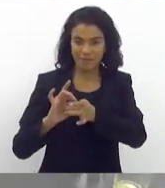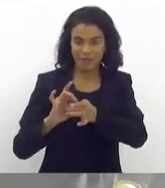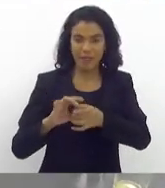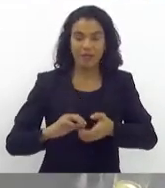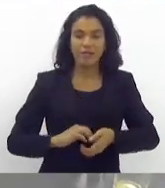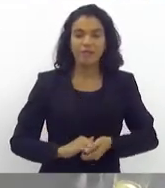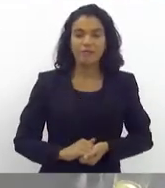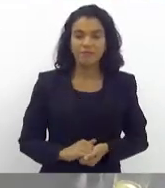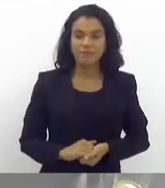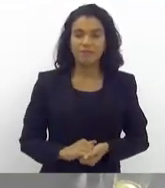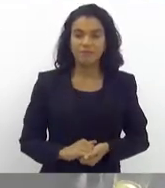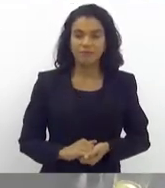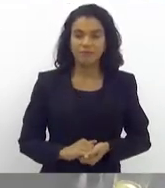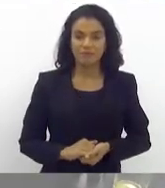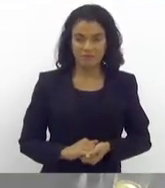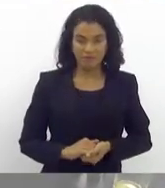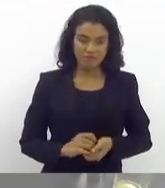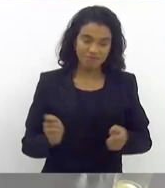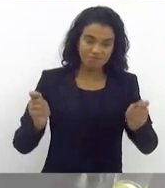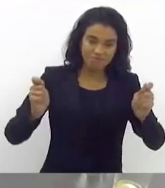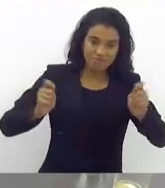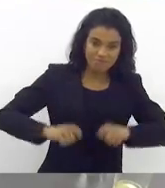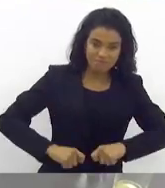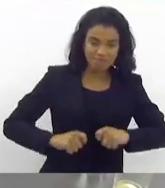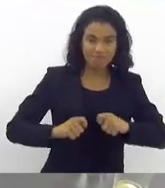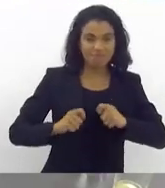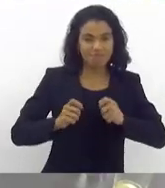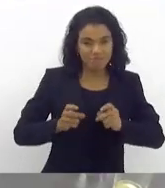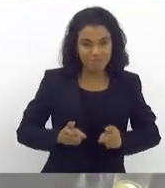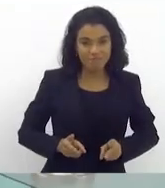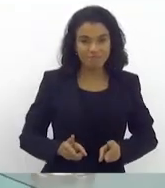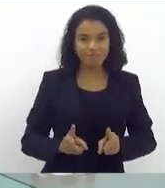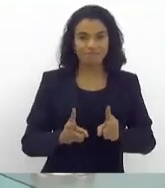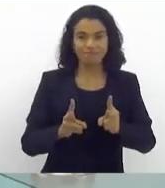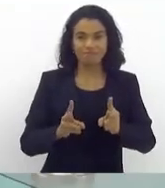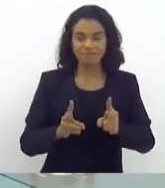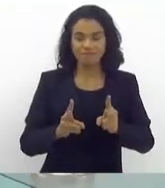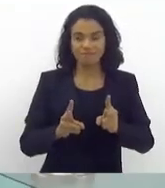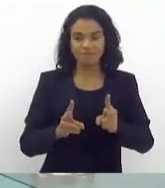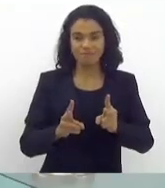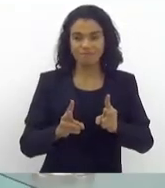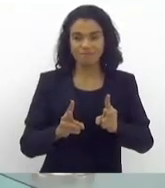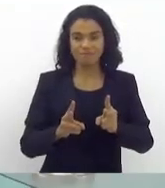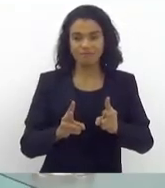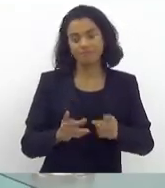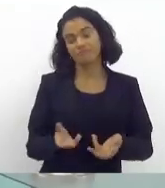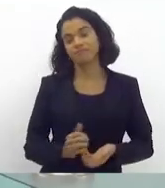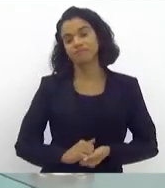mantinha, nas consolidações,